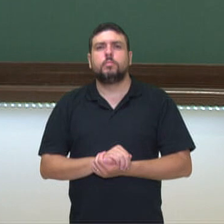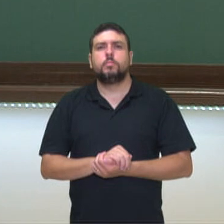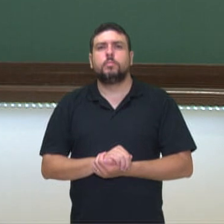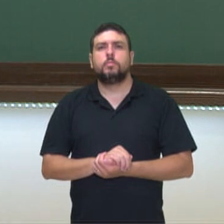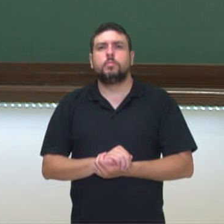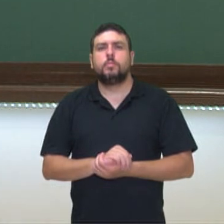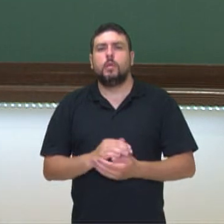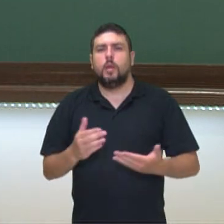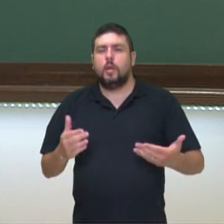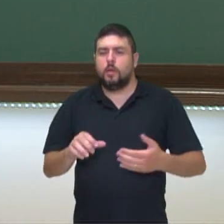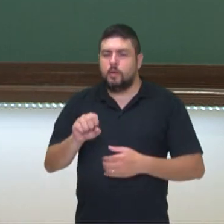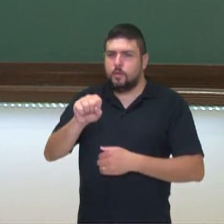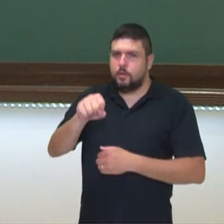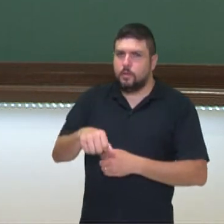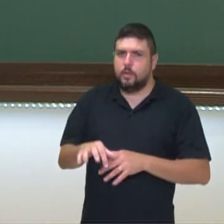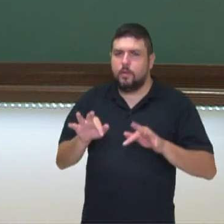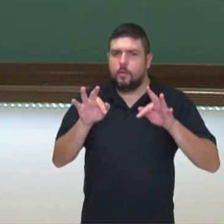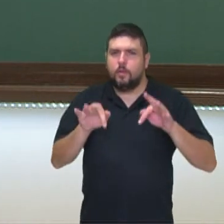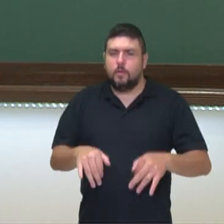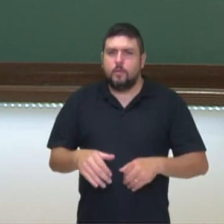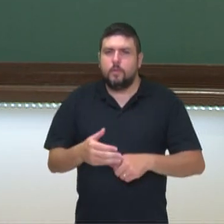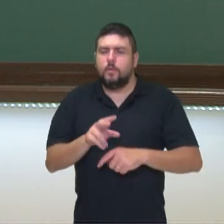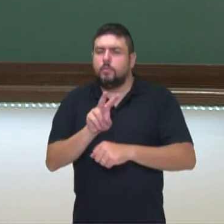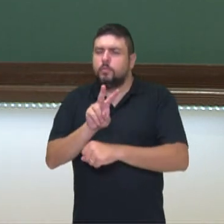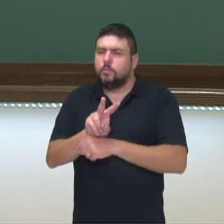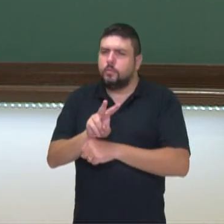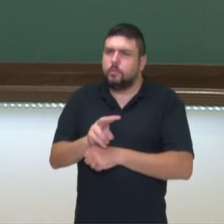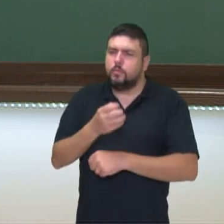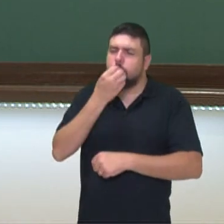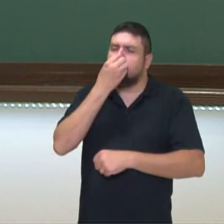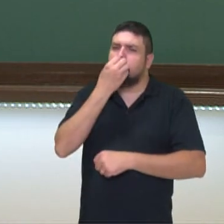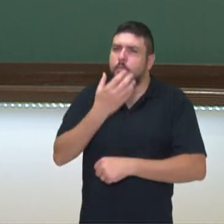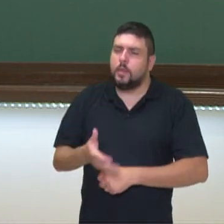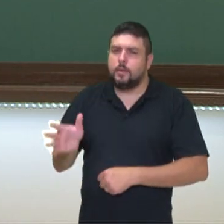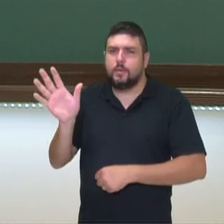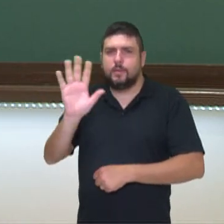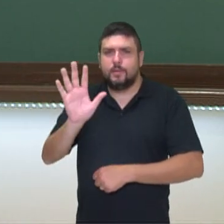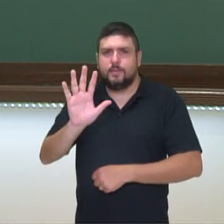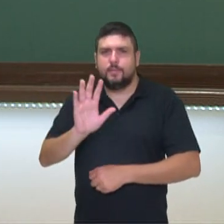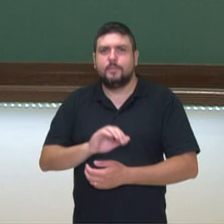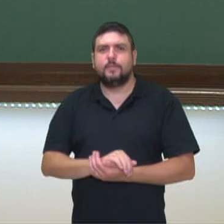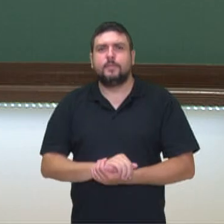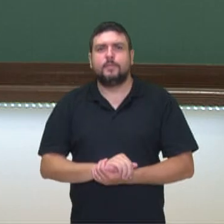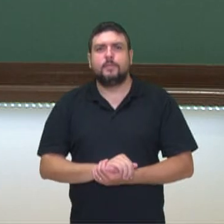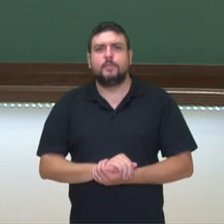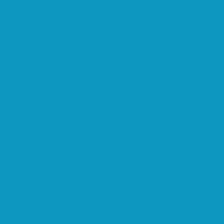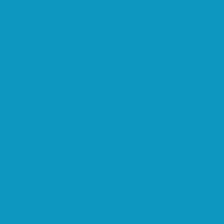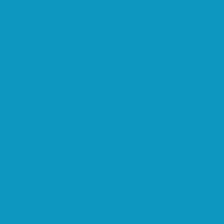Agora sim estamos no fim, desejo a você dias melhores, continue bem e até a próxima!